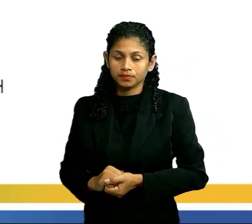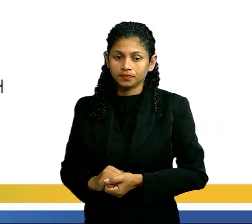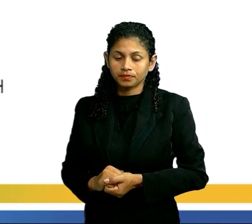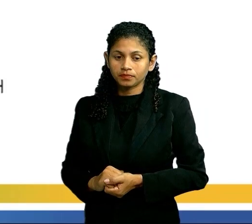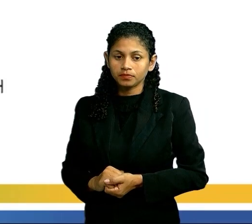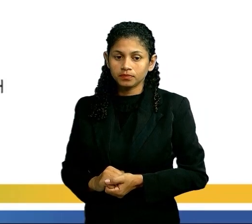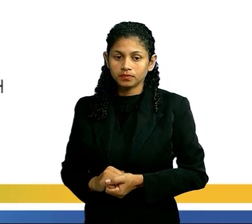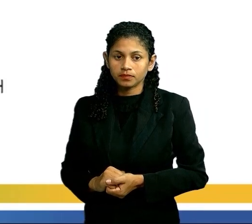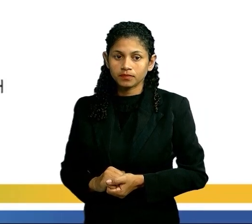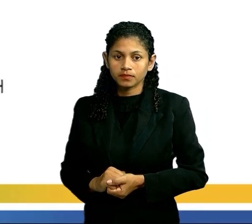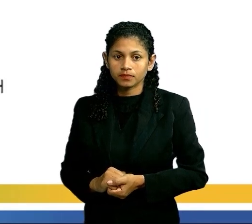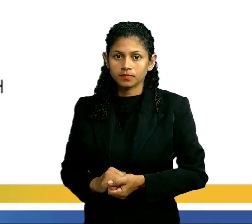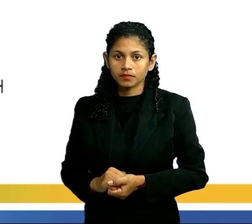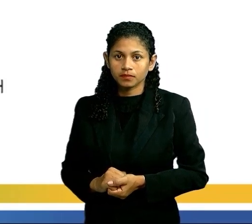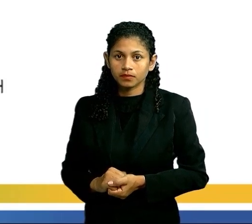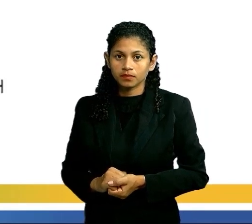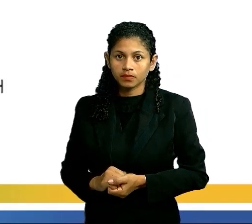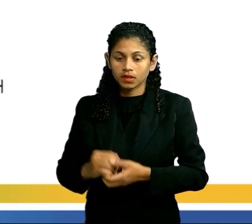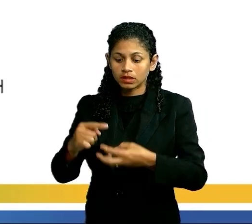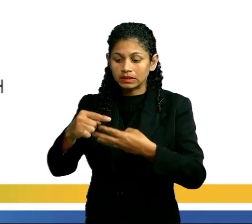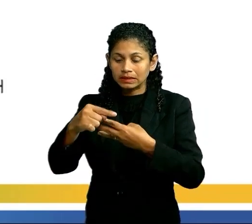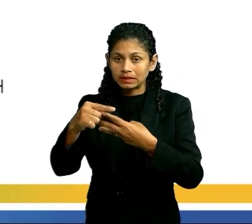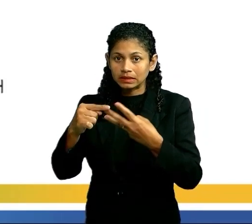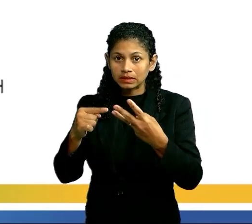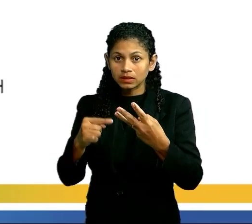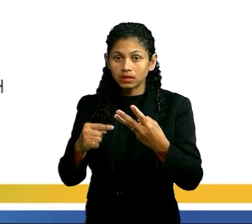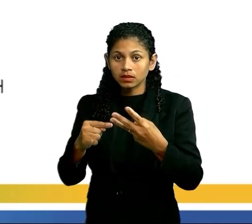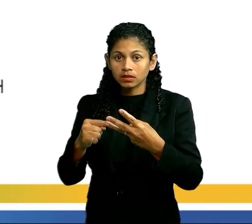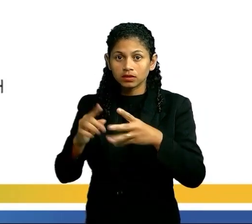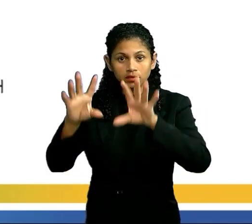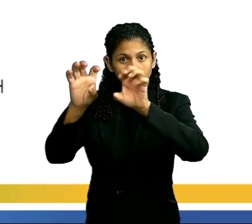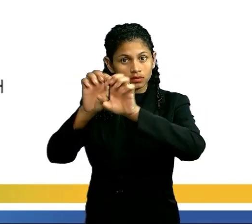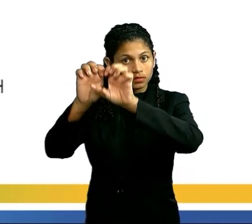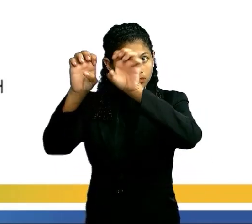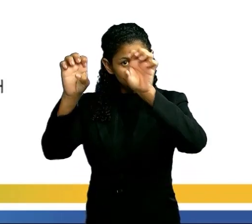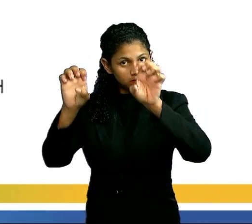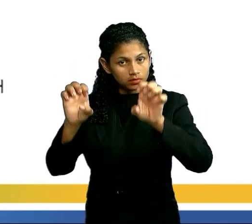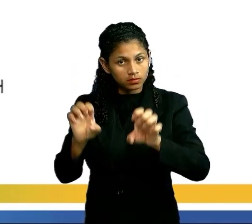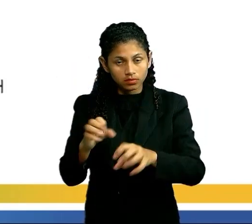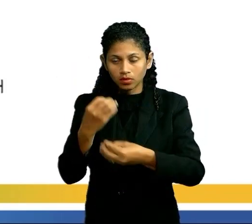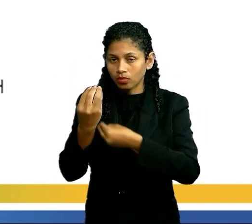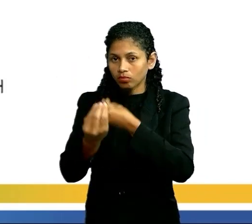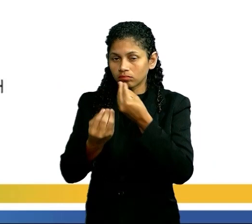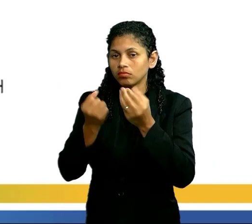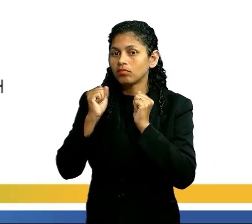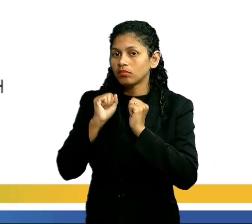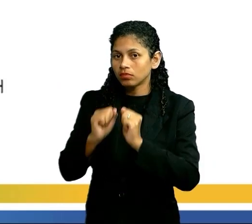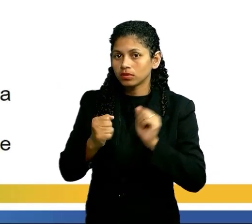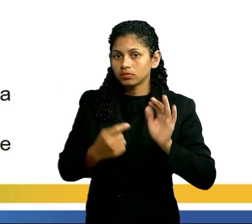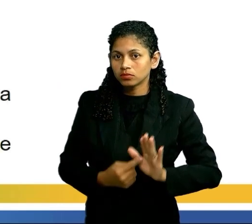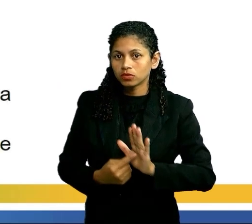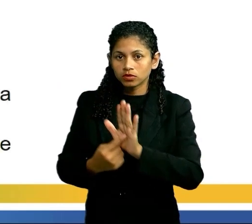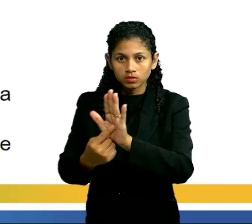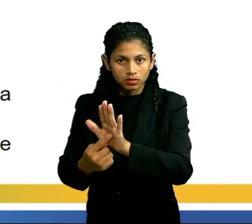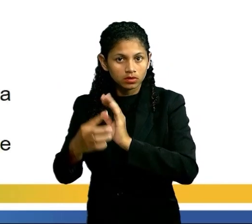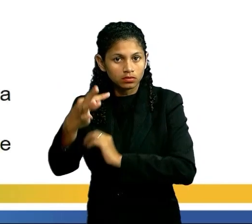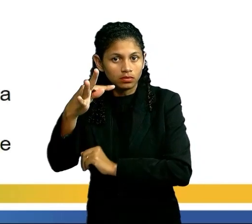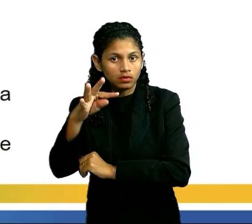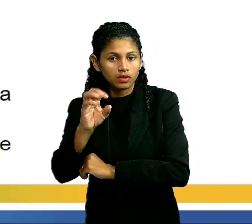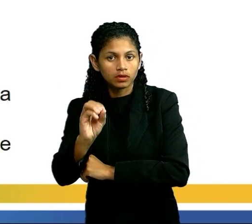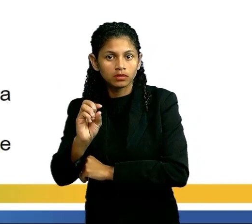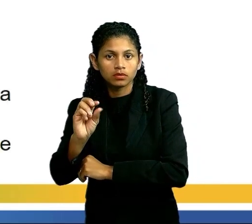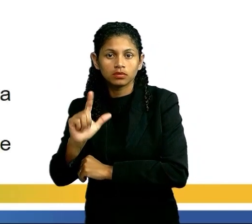Então é isso. Essas são as 3 formas de se representar uma estrutura de tolueno. Então vamos relembrar